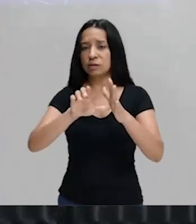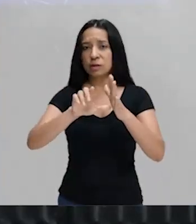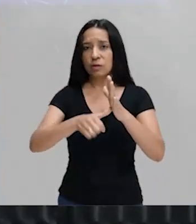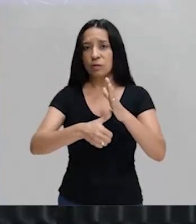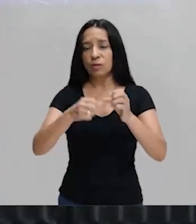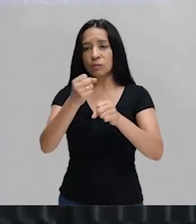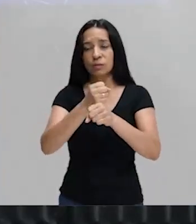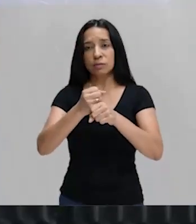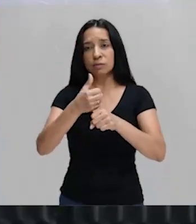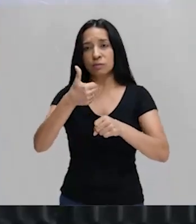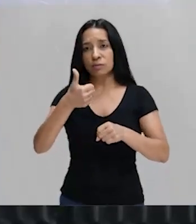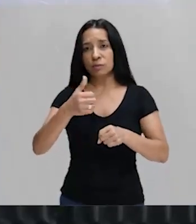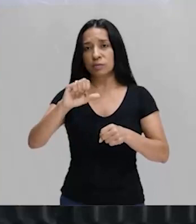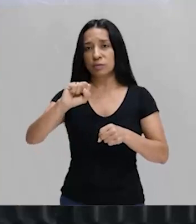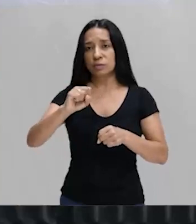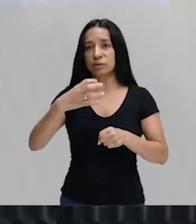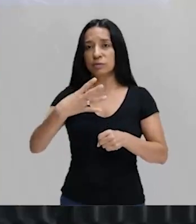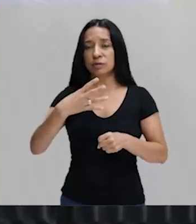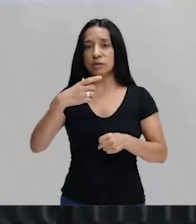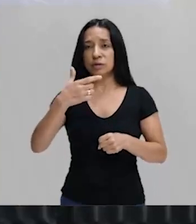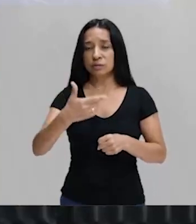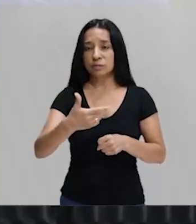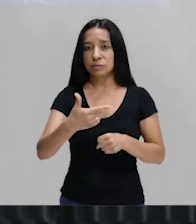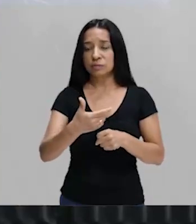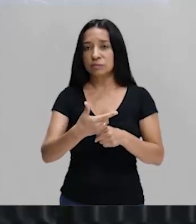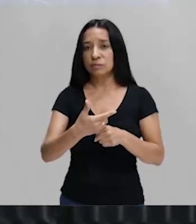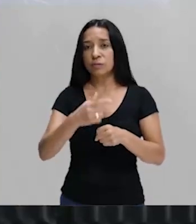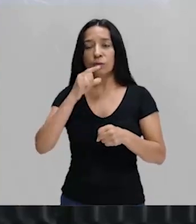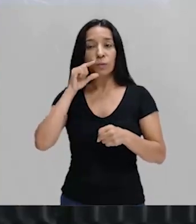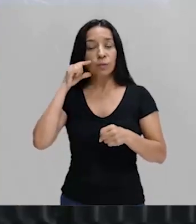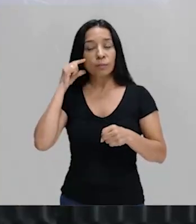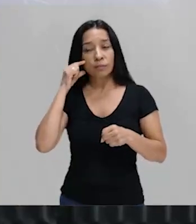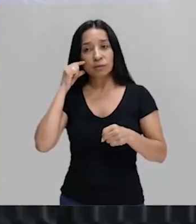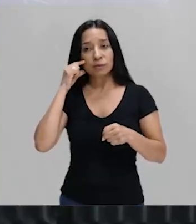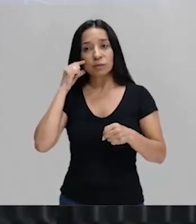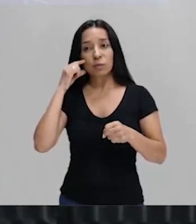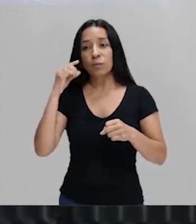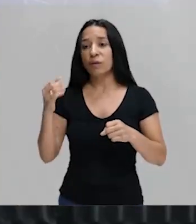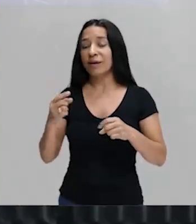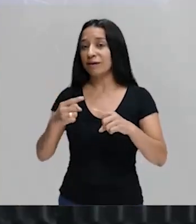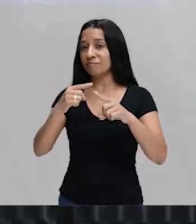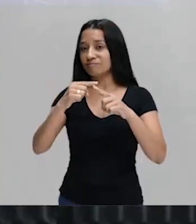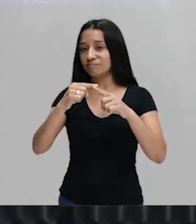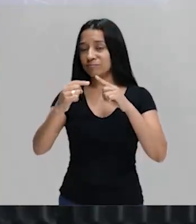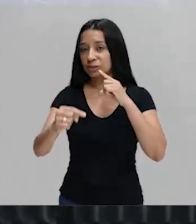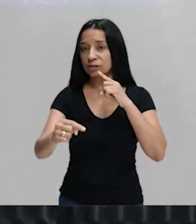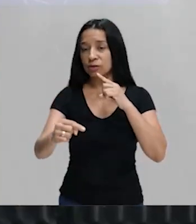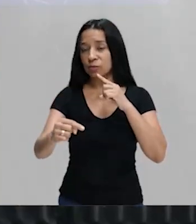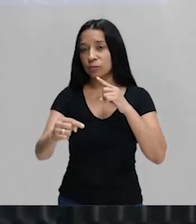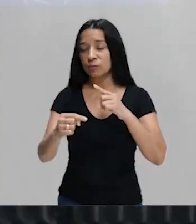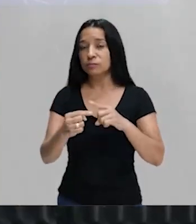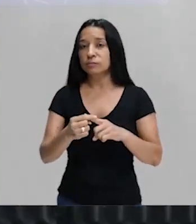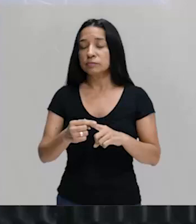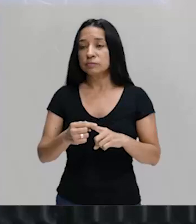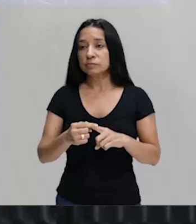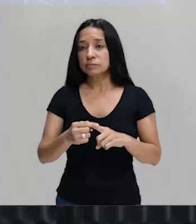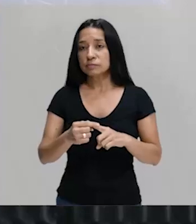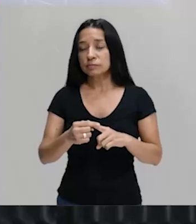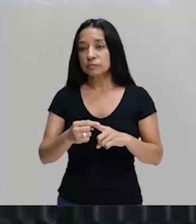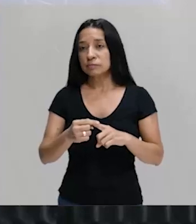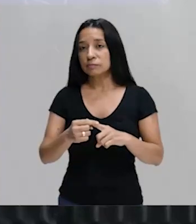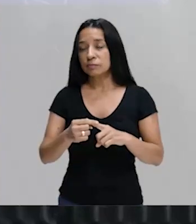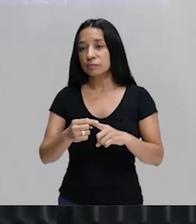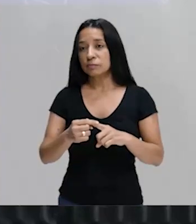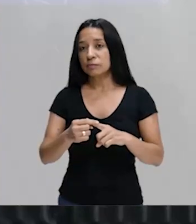1842. Que o imperador chegou até mesmo a cancelar essas eleições, inclusive a dissolver o chamado